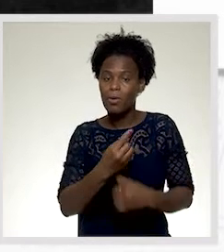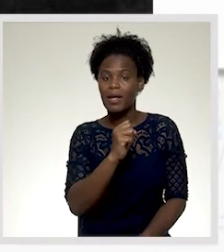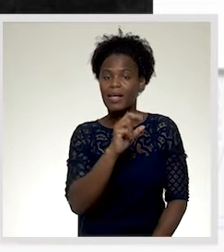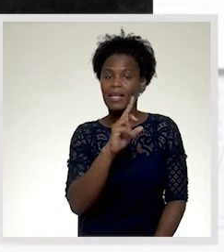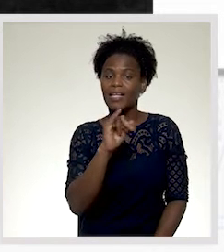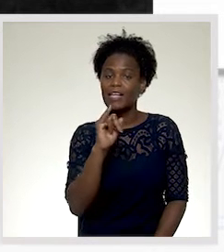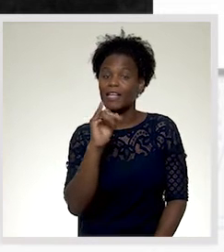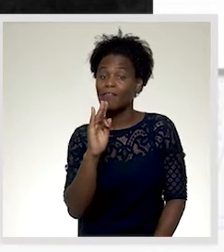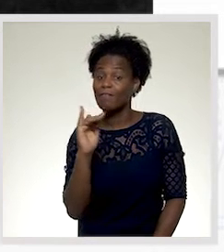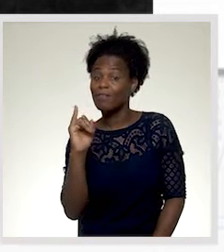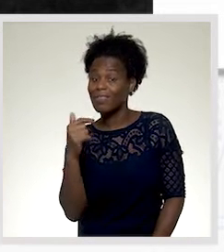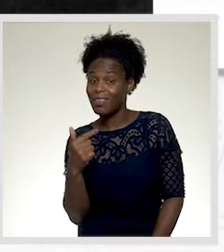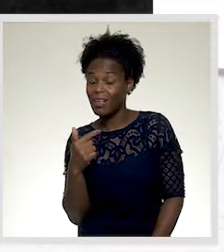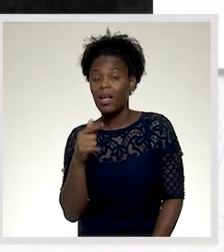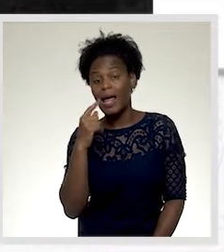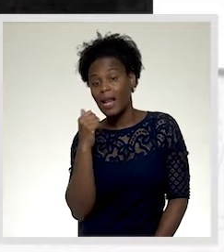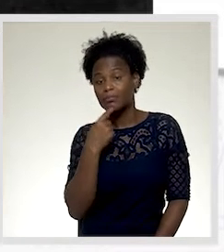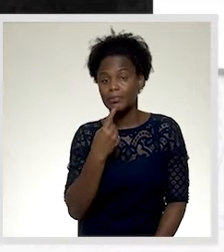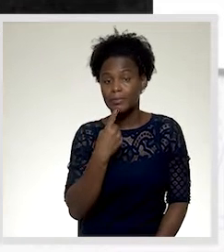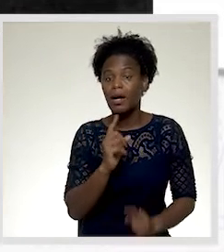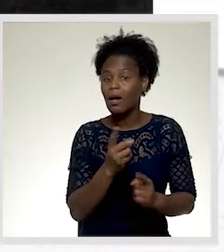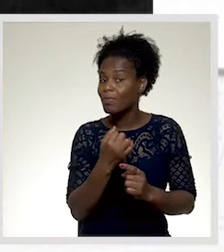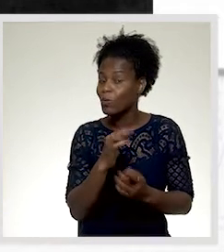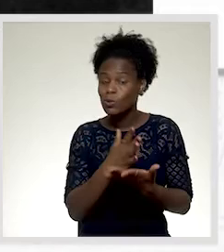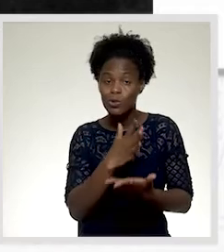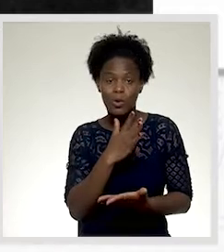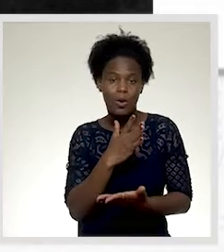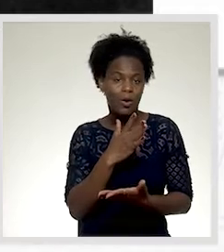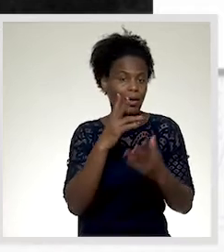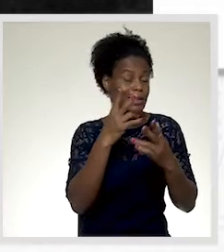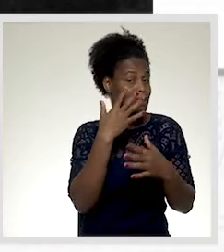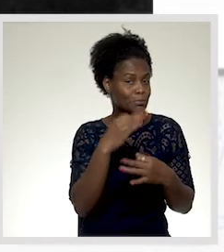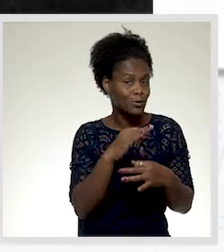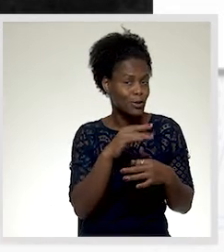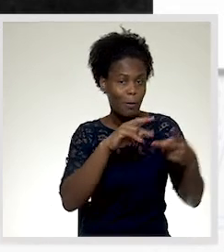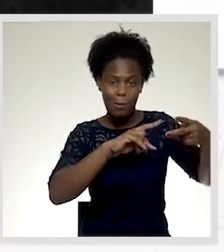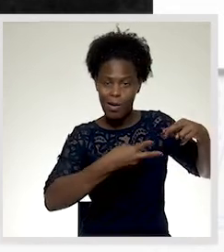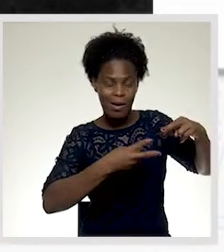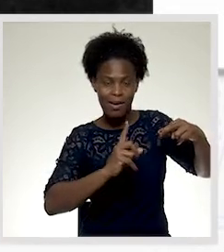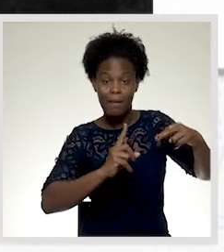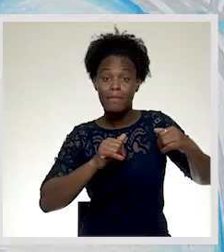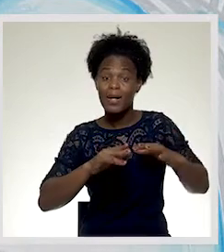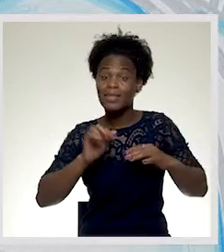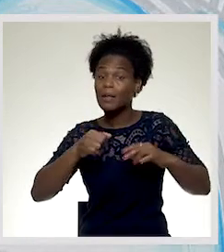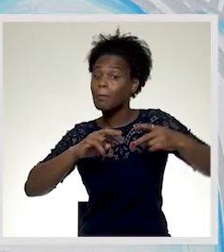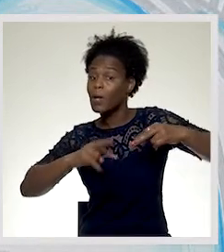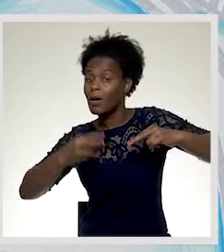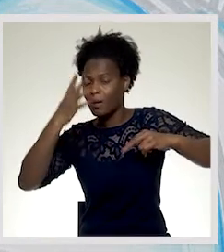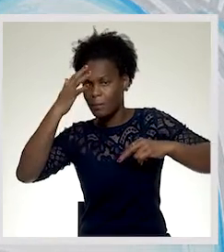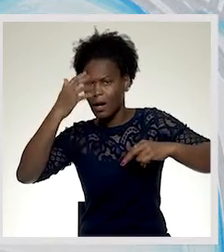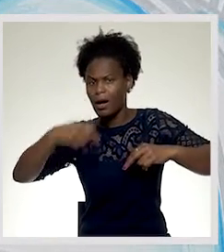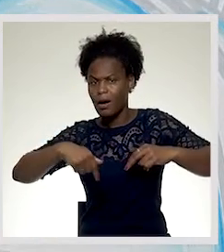foi feita pelo Griffith, eles agora entenderam de que não era somente uma simples molécula, mas sim era